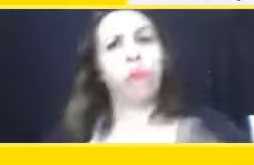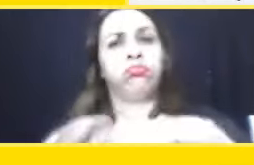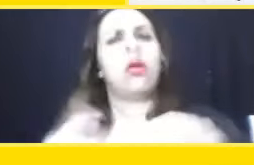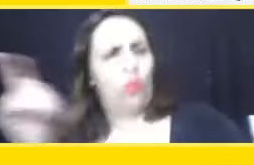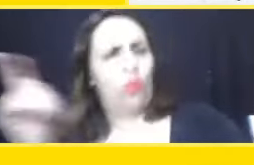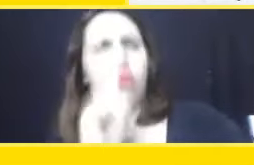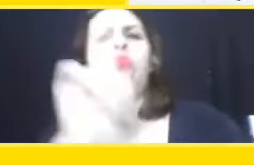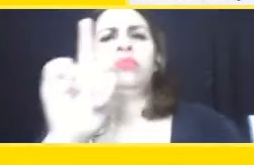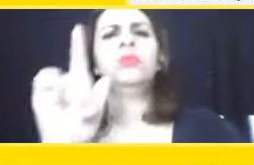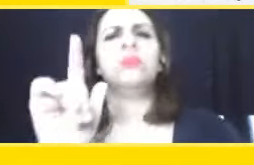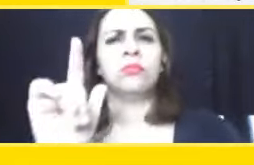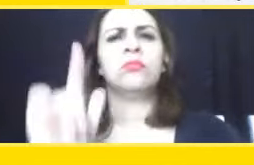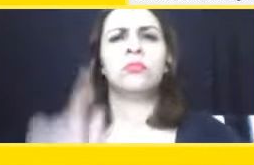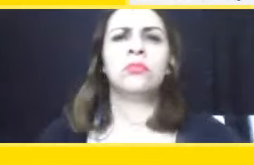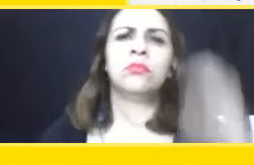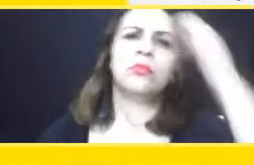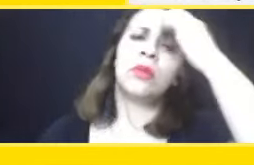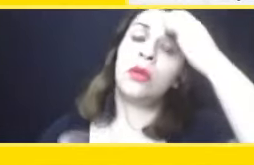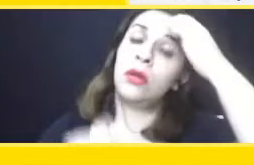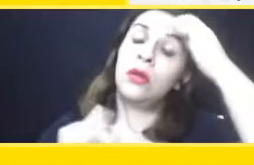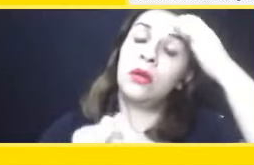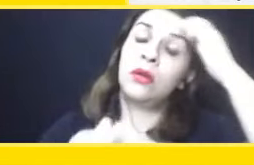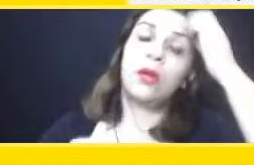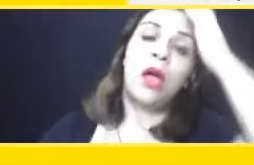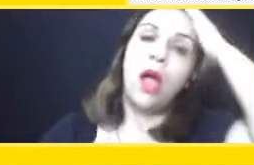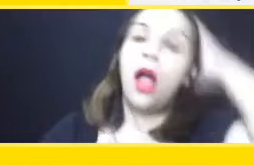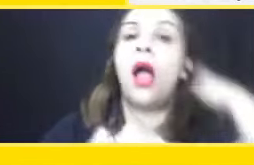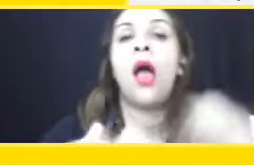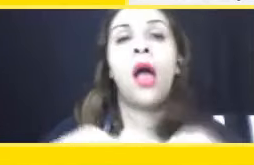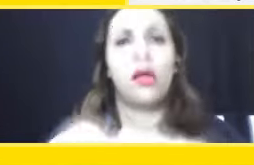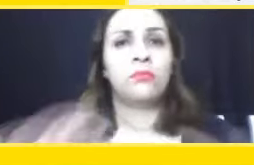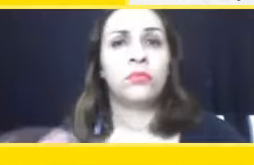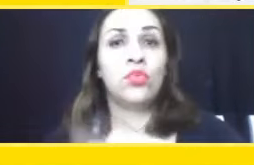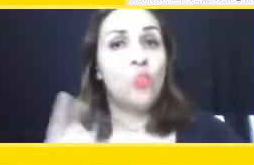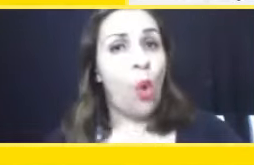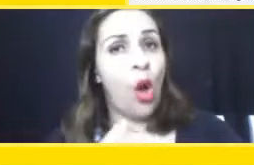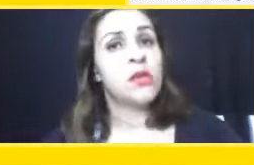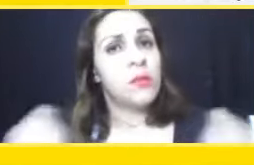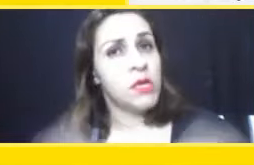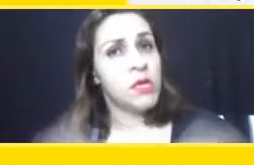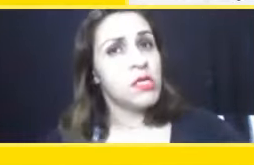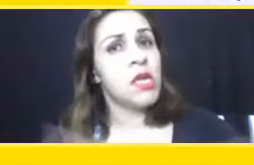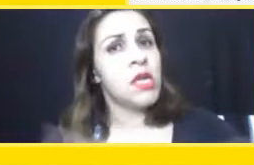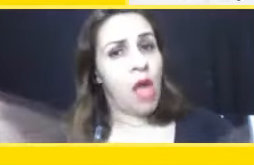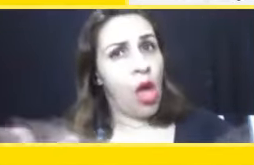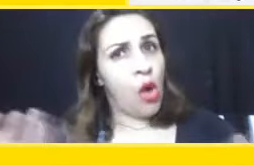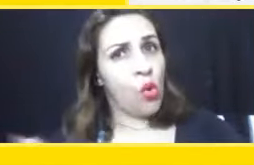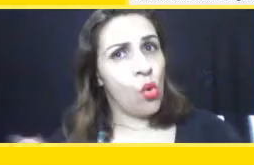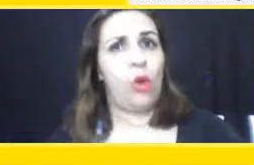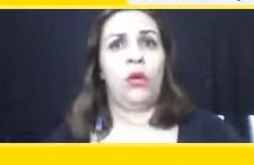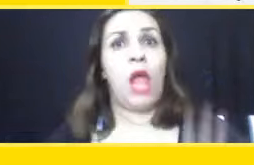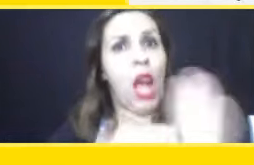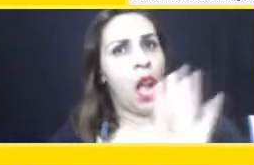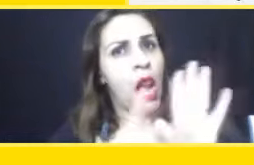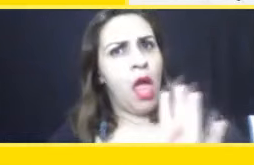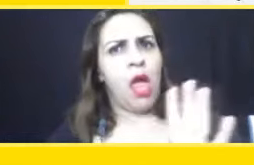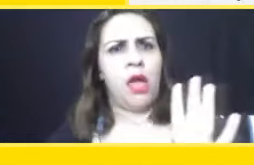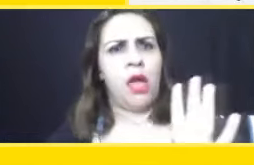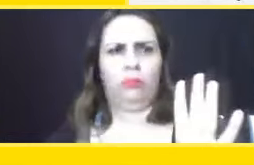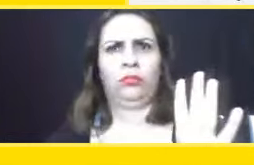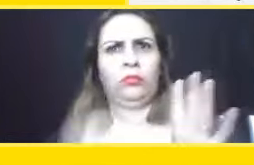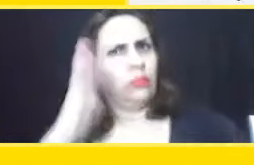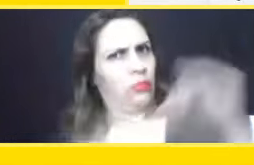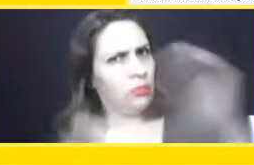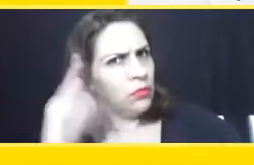leis importantes. E, claro, nosso papel agora é fazer com que essas leis se tornem, saiam do papel e